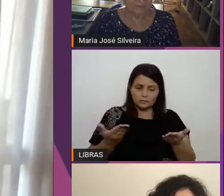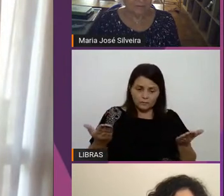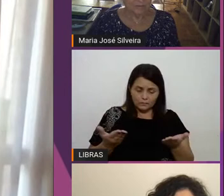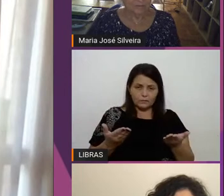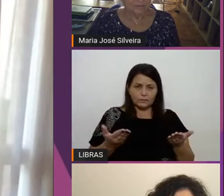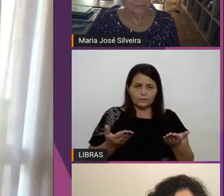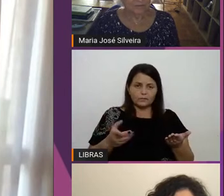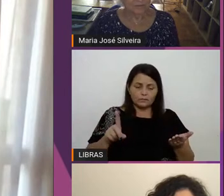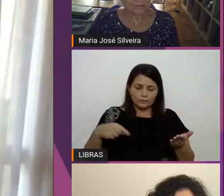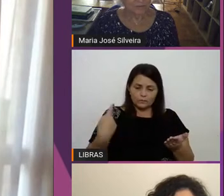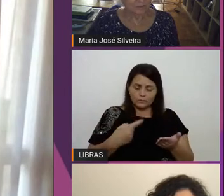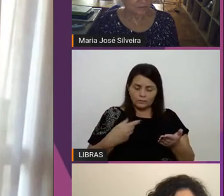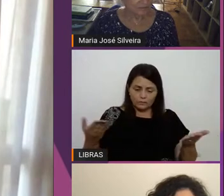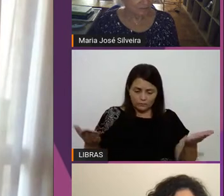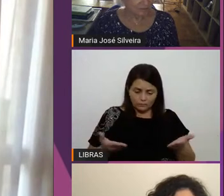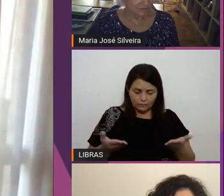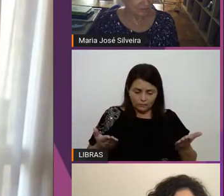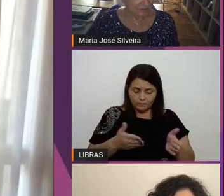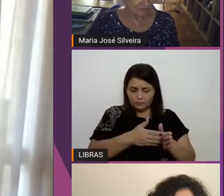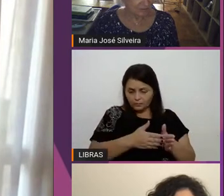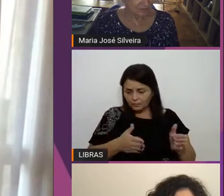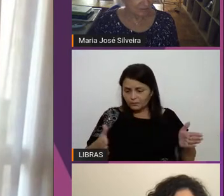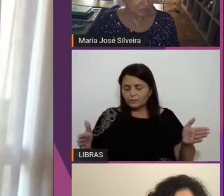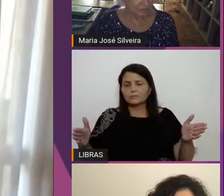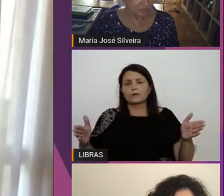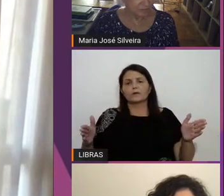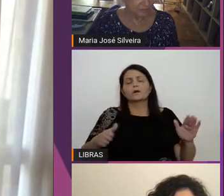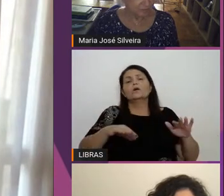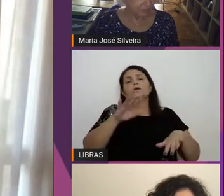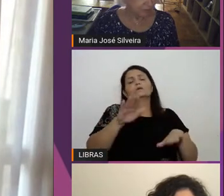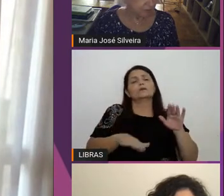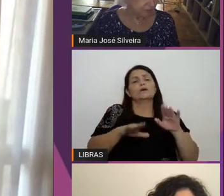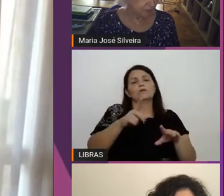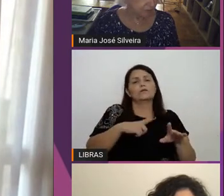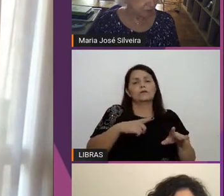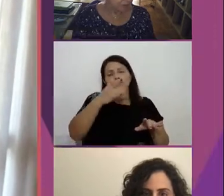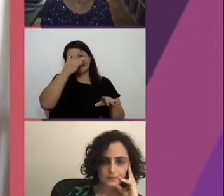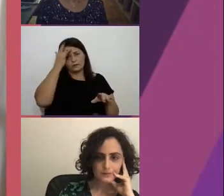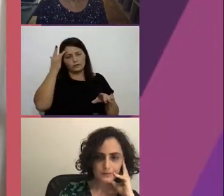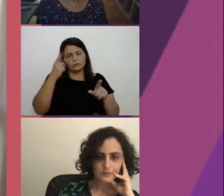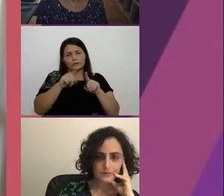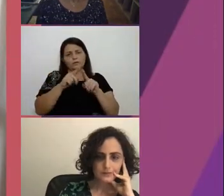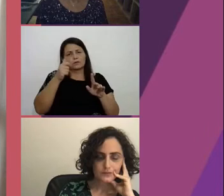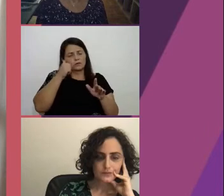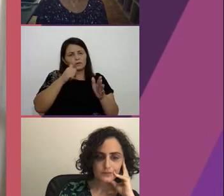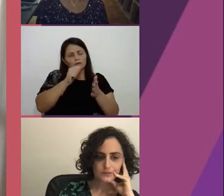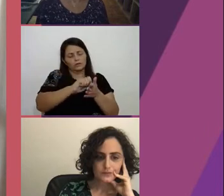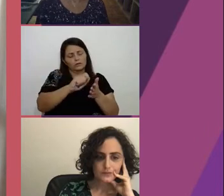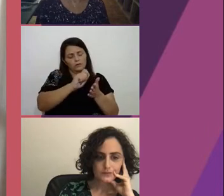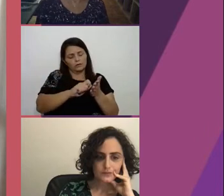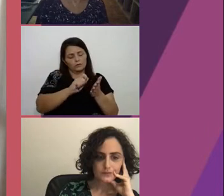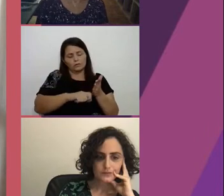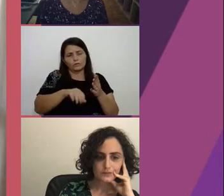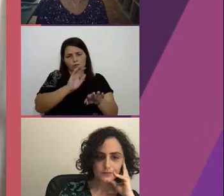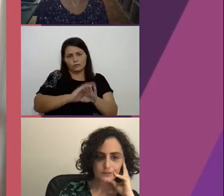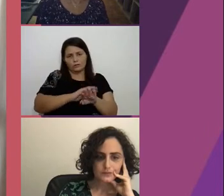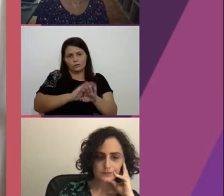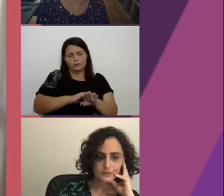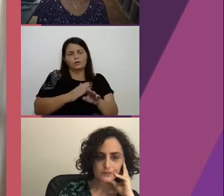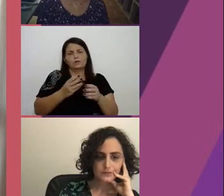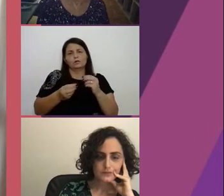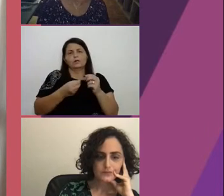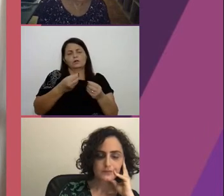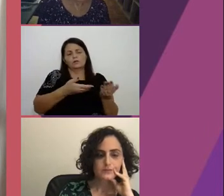do nosso tempo de hoje e talvez os Escritores possam fazer isso escritores no caso da nossa